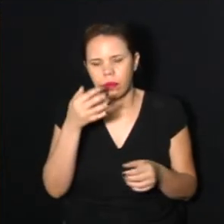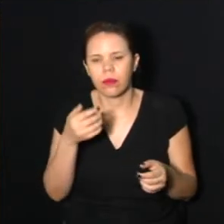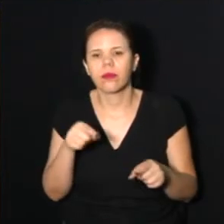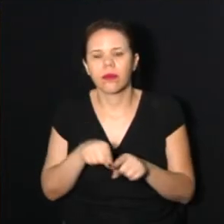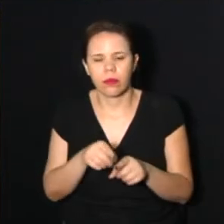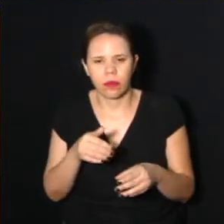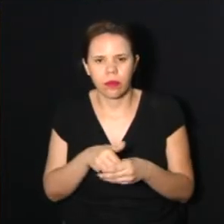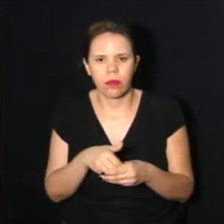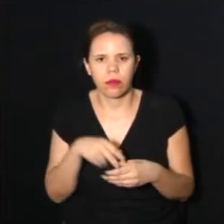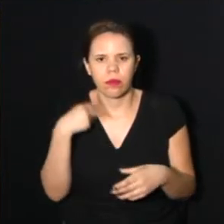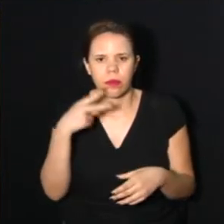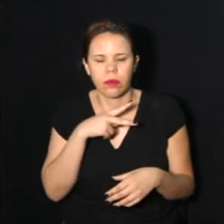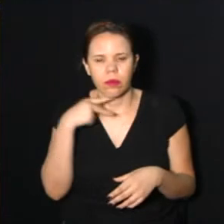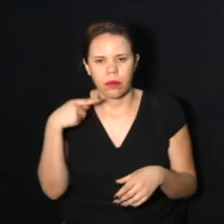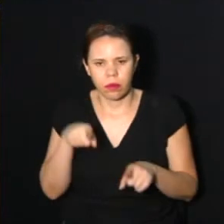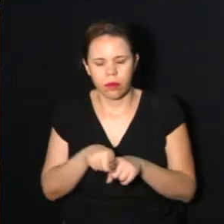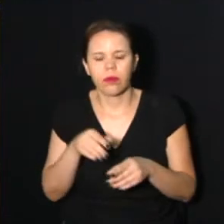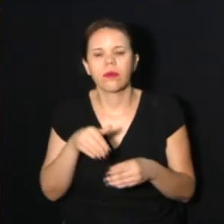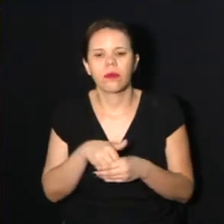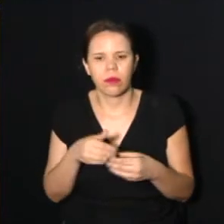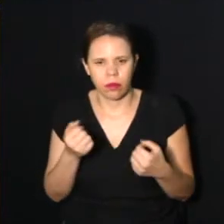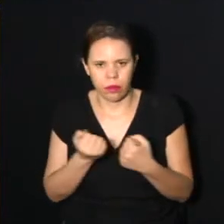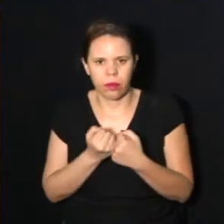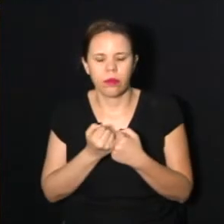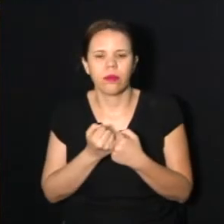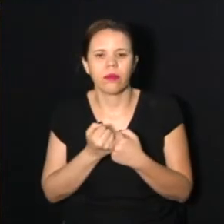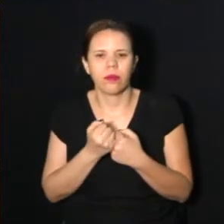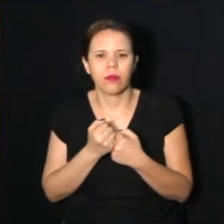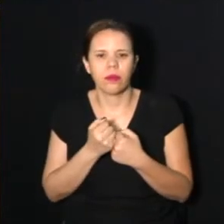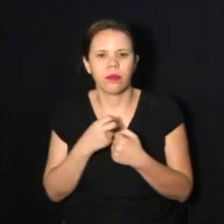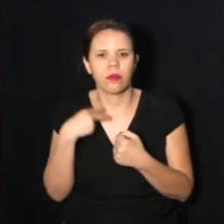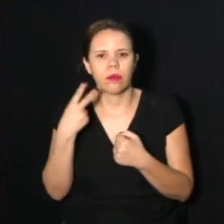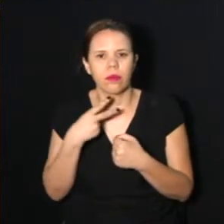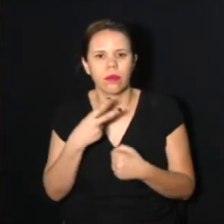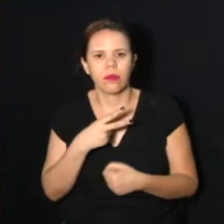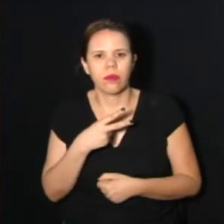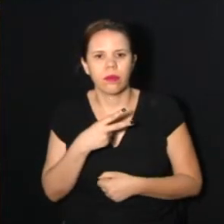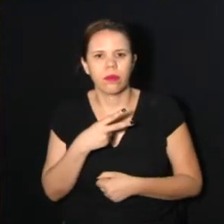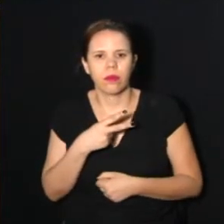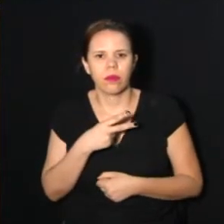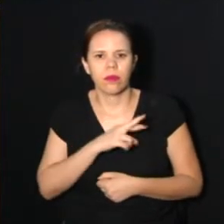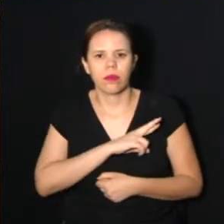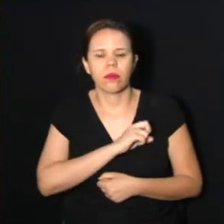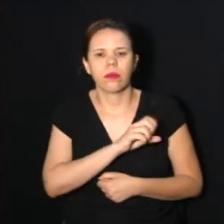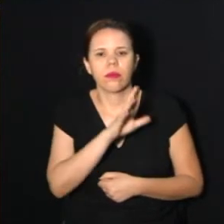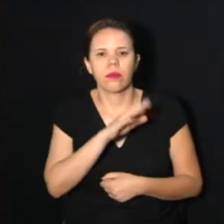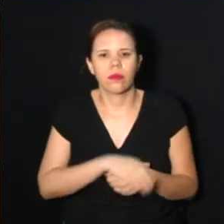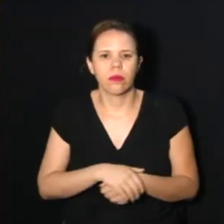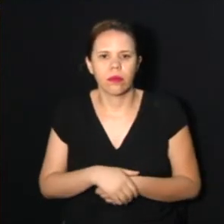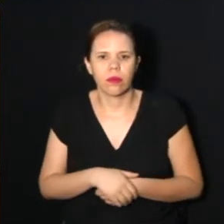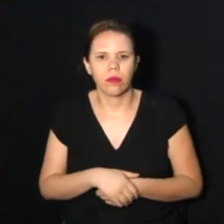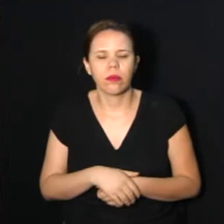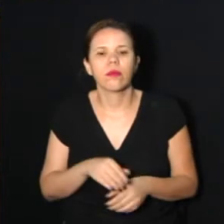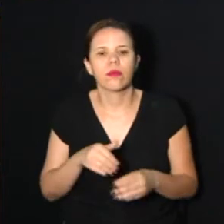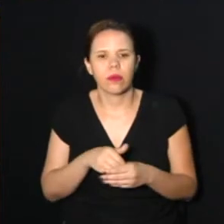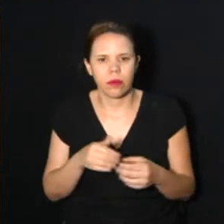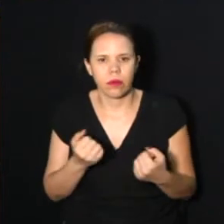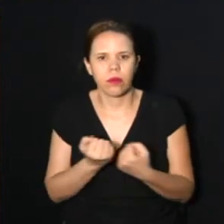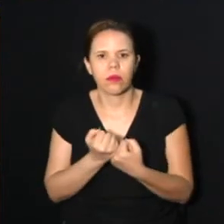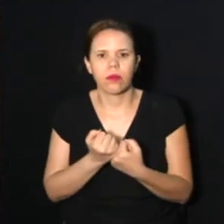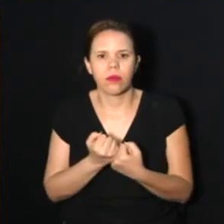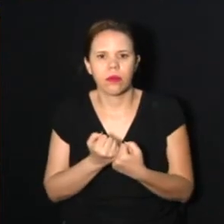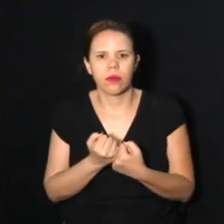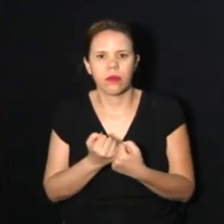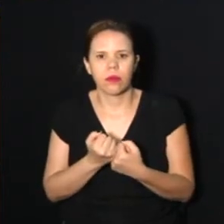Vereador Pirmínio Monteiro. Acompanho o relator, meu voto é favorável. Vereador Rubem Gás. Também acompanho, senhor